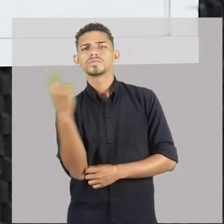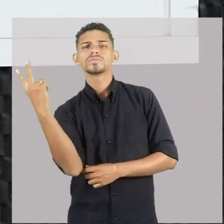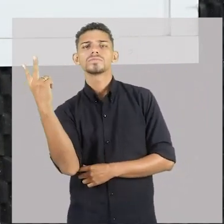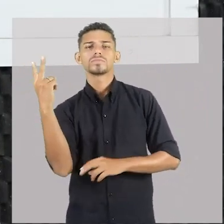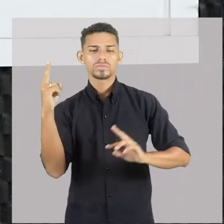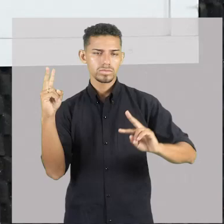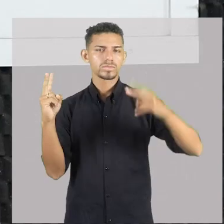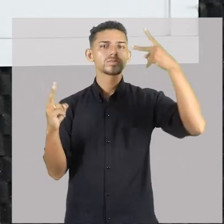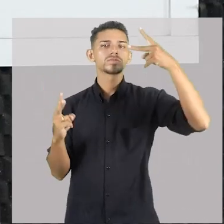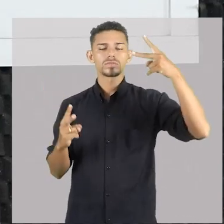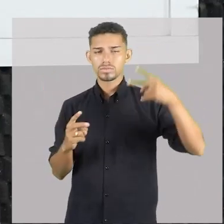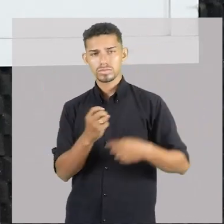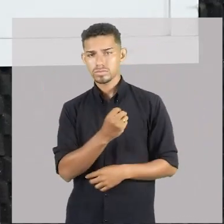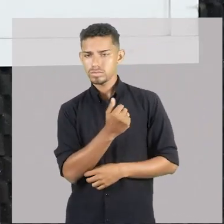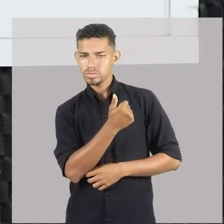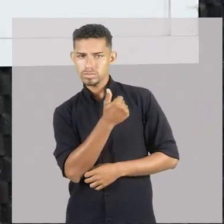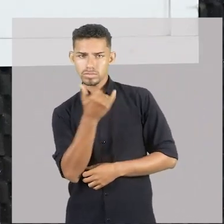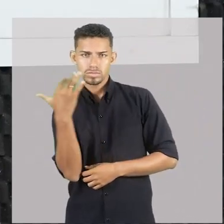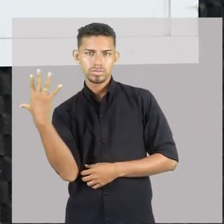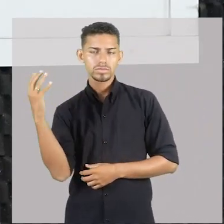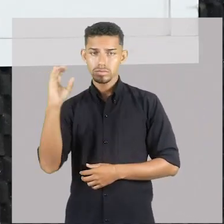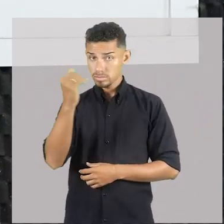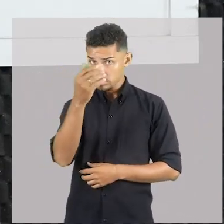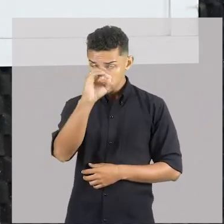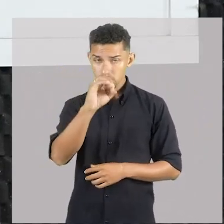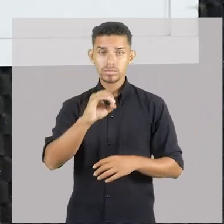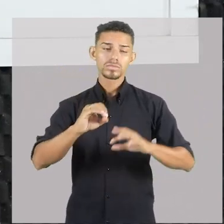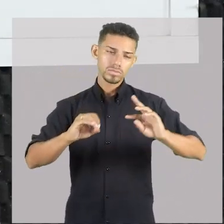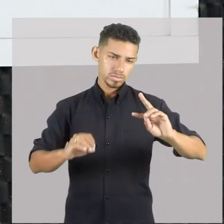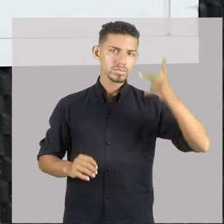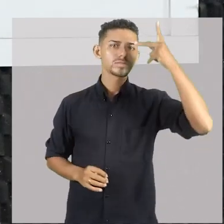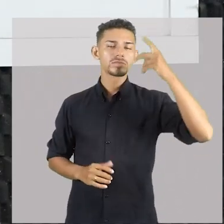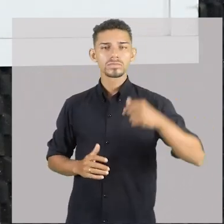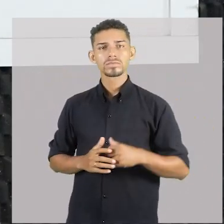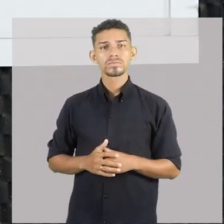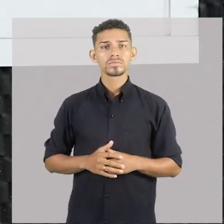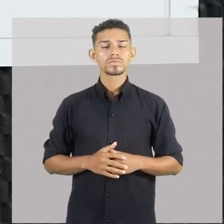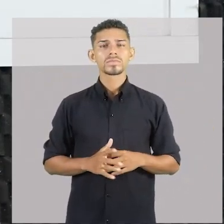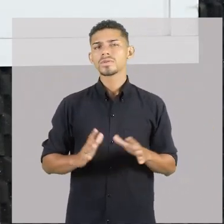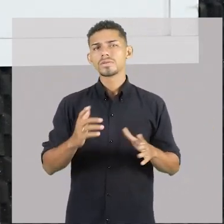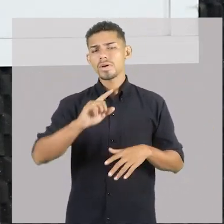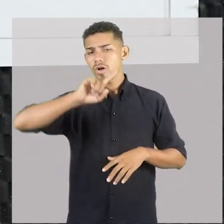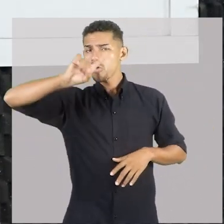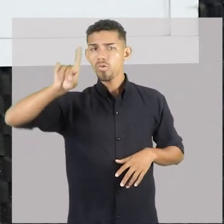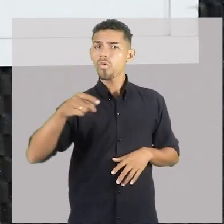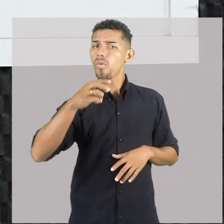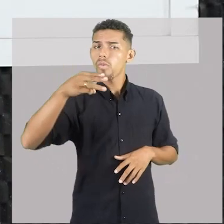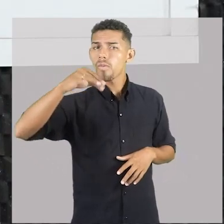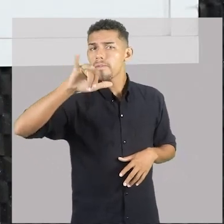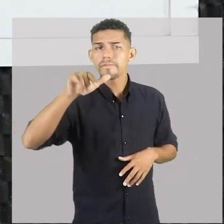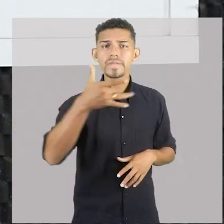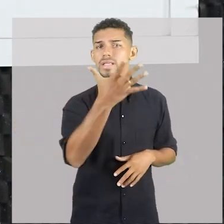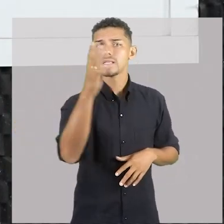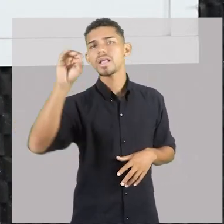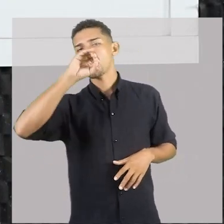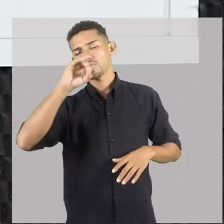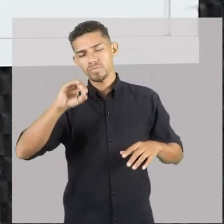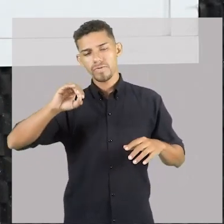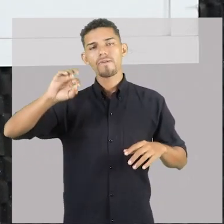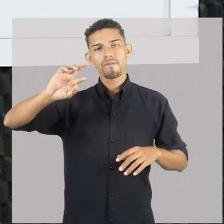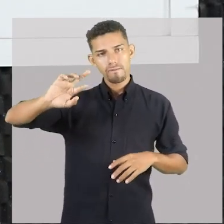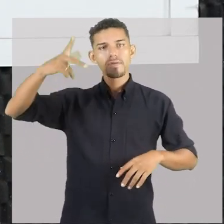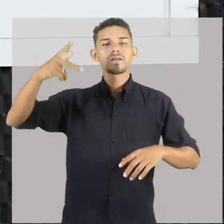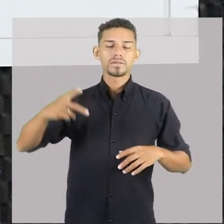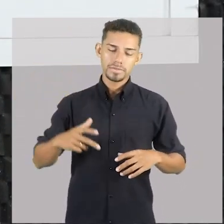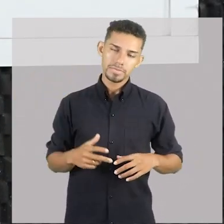vezes isso. Se passarem 10, é 10 vezes isso. Se passarem 1 milhão, 1 milhão vezes isso.